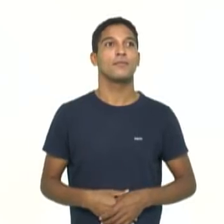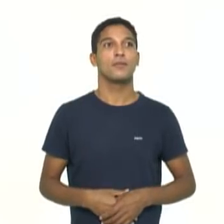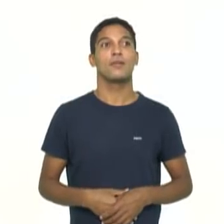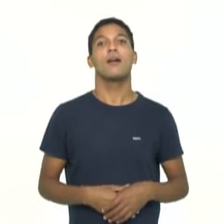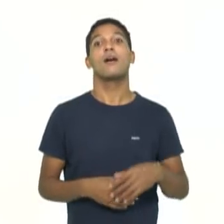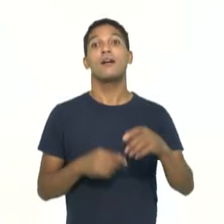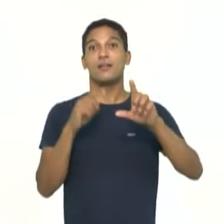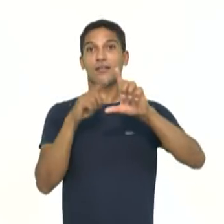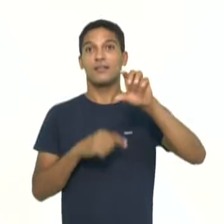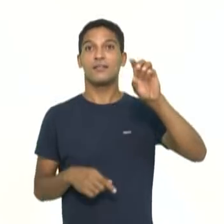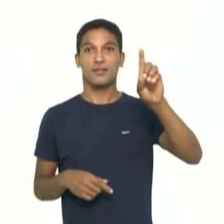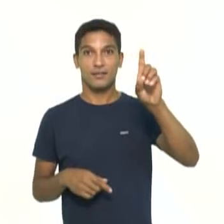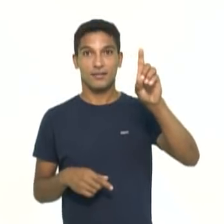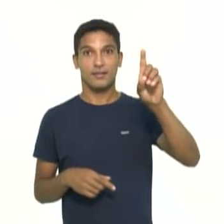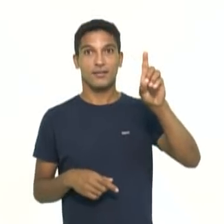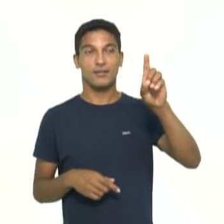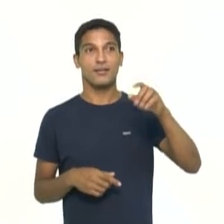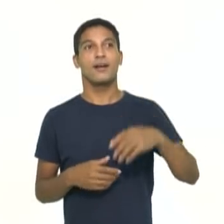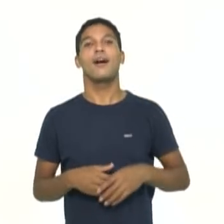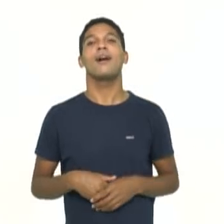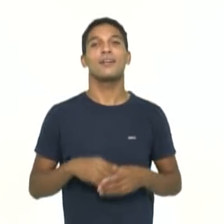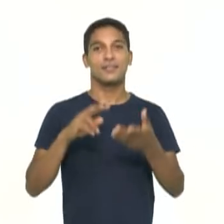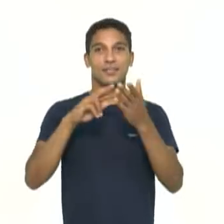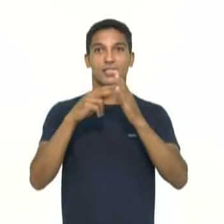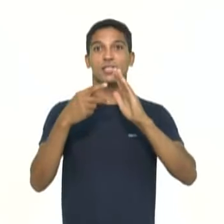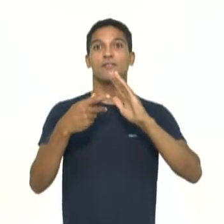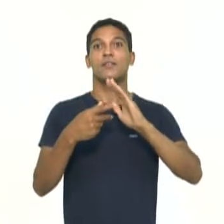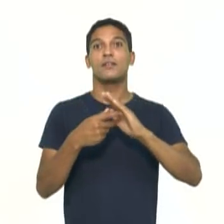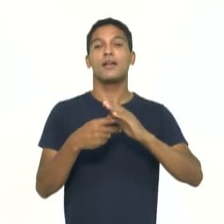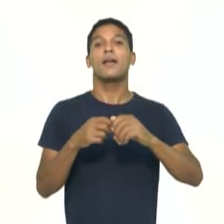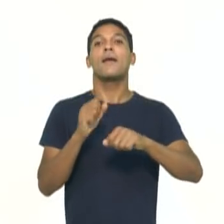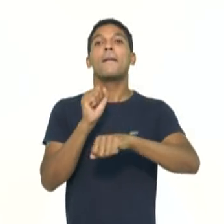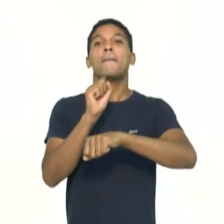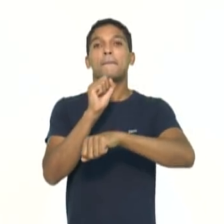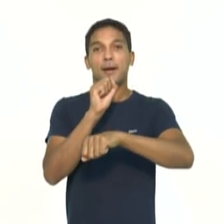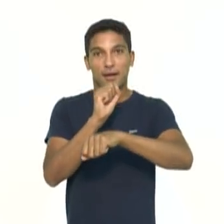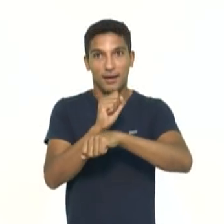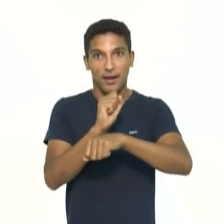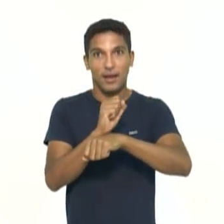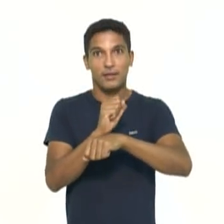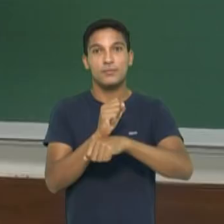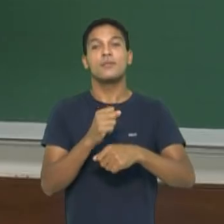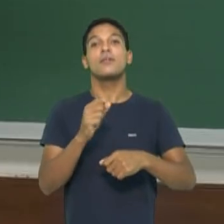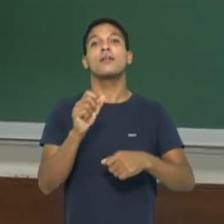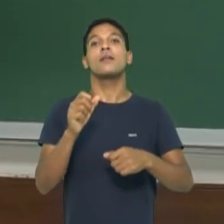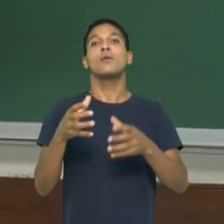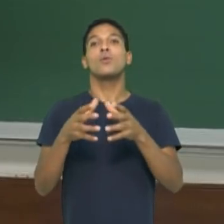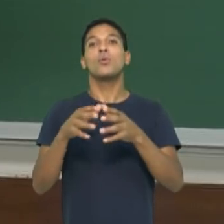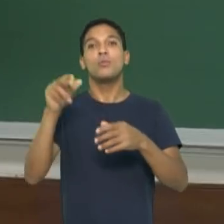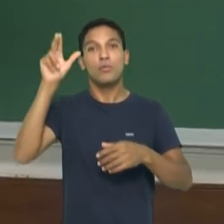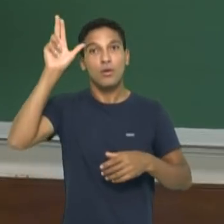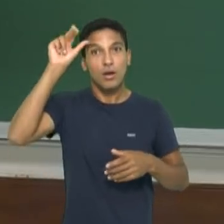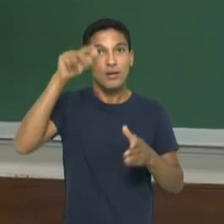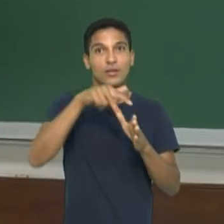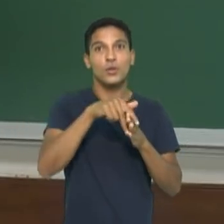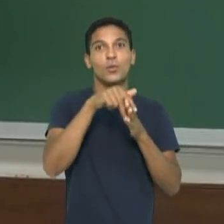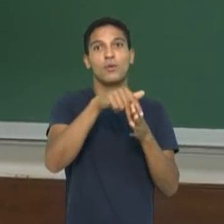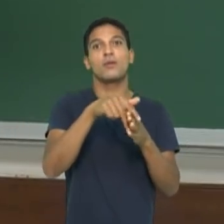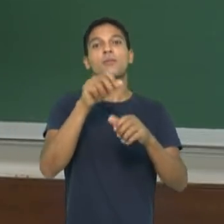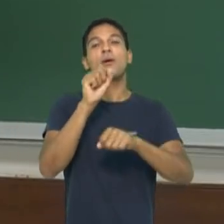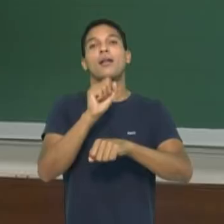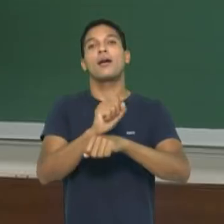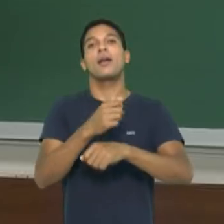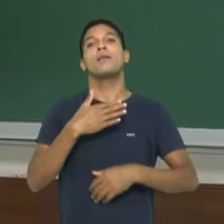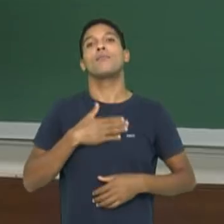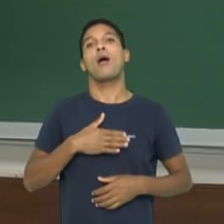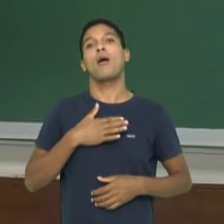Olha só, a D, paradas para o descanso e engorda das tropas. Então,